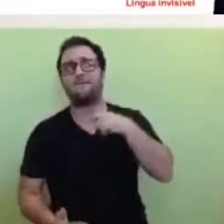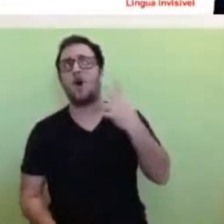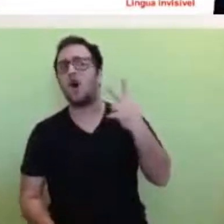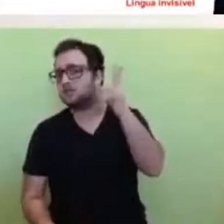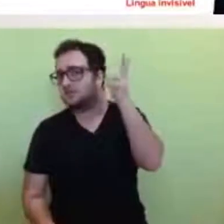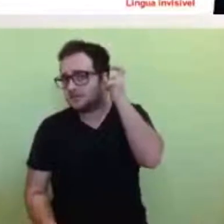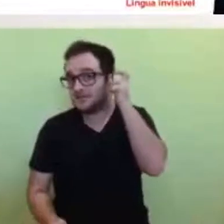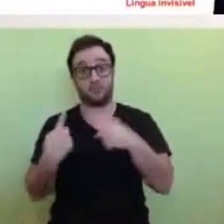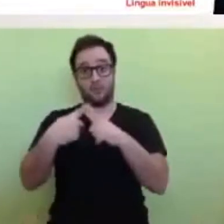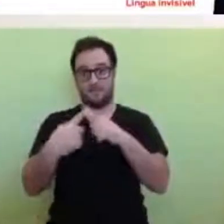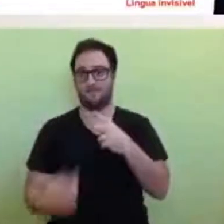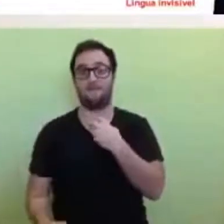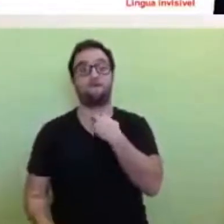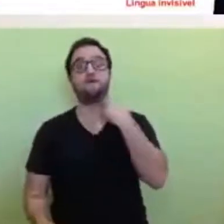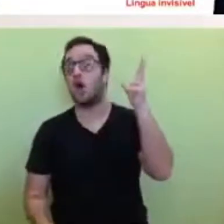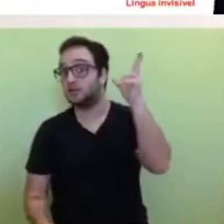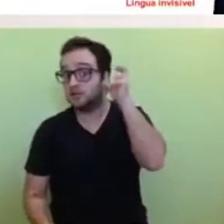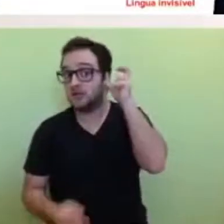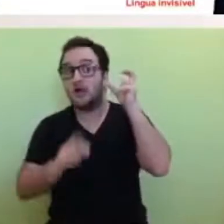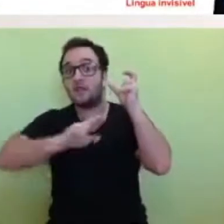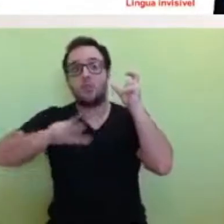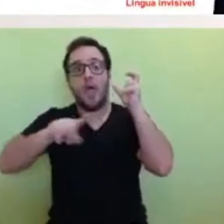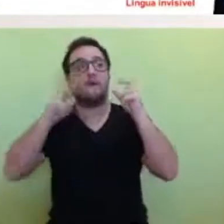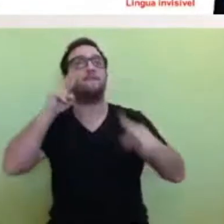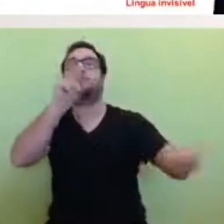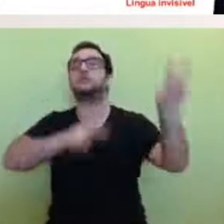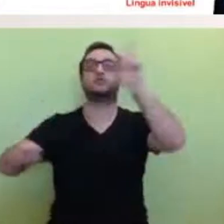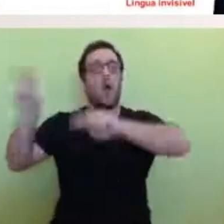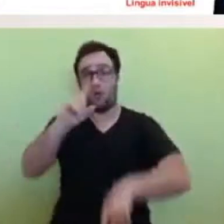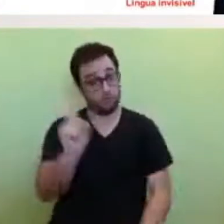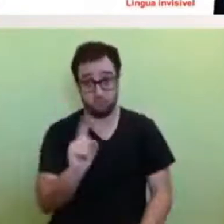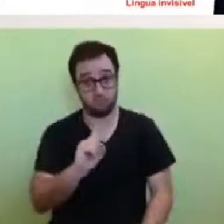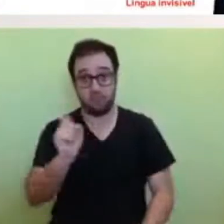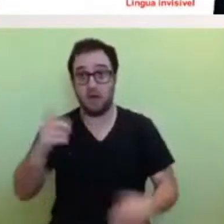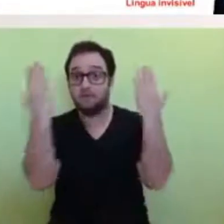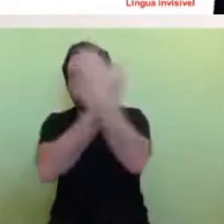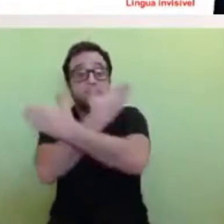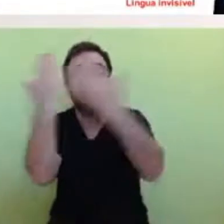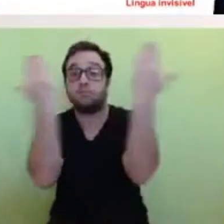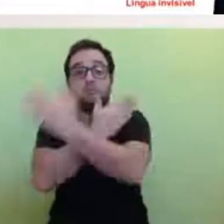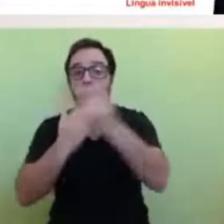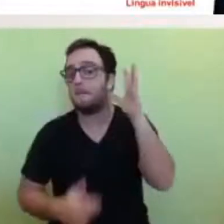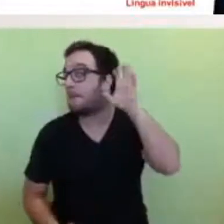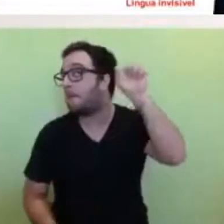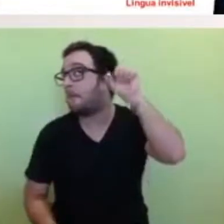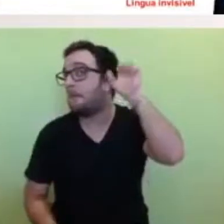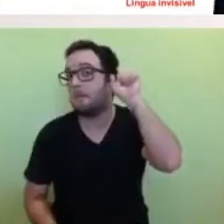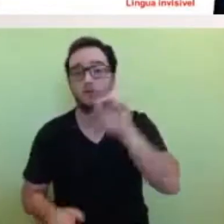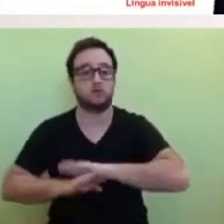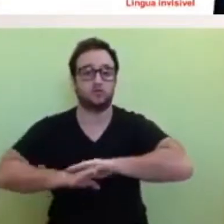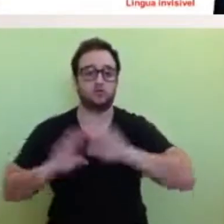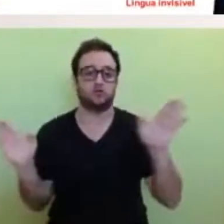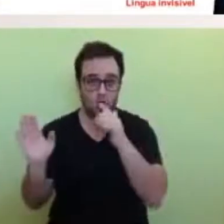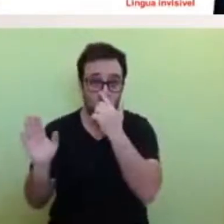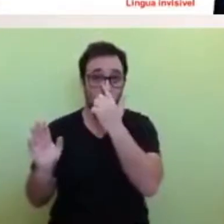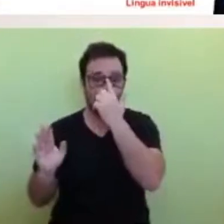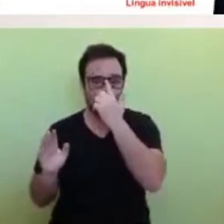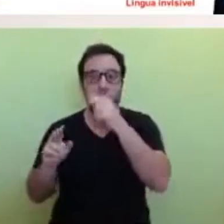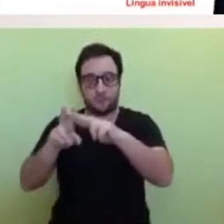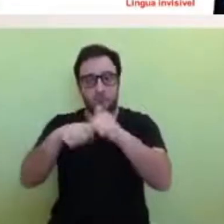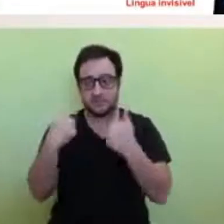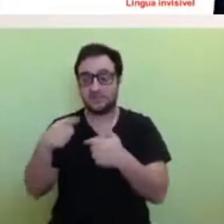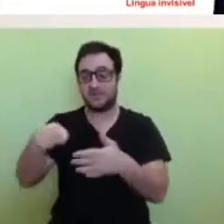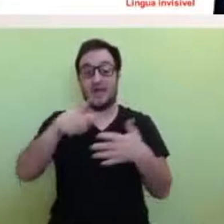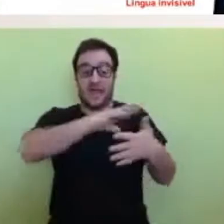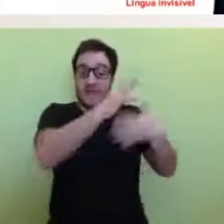nós podemos ver. E vamos representar ela em algo que é visível, em gráficos. Então, nós